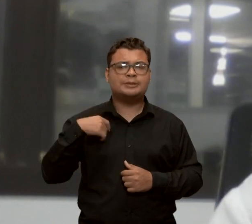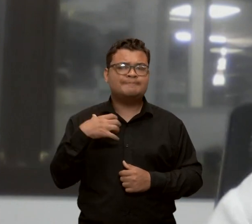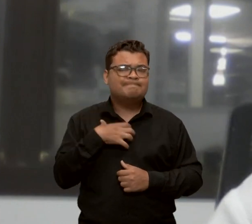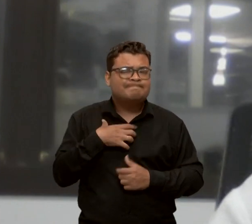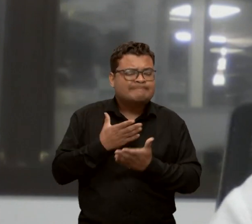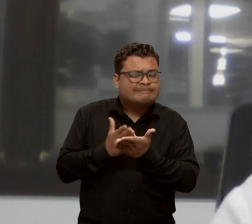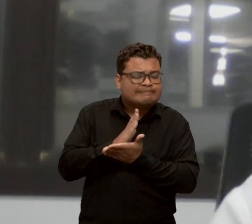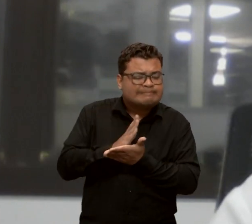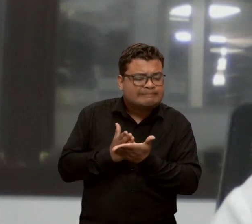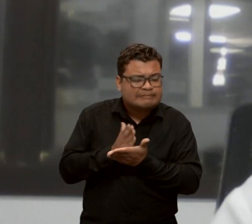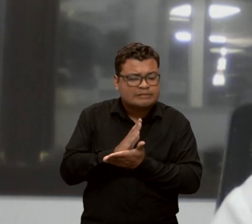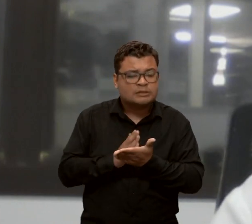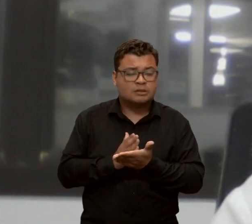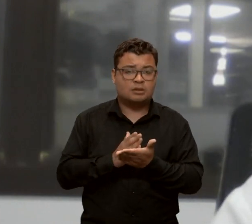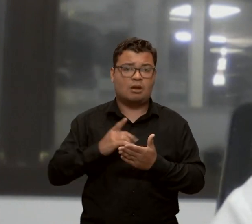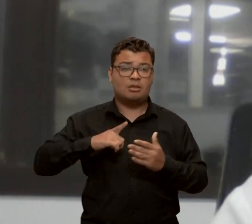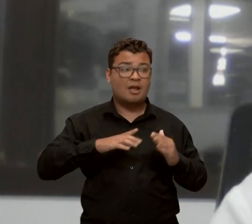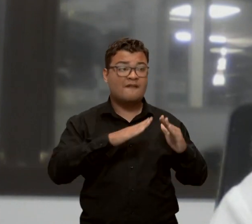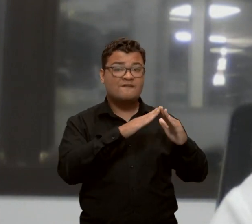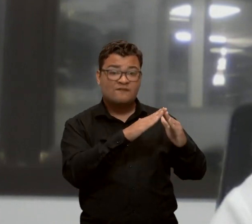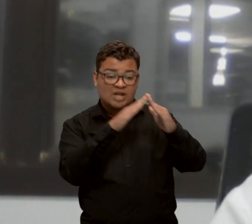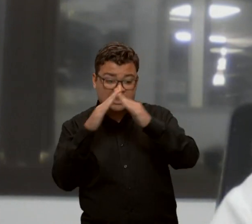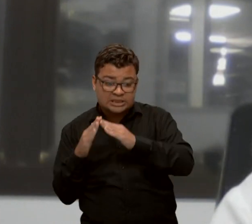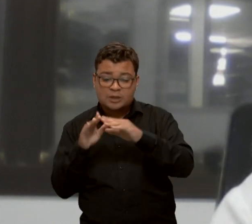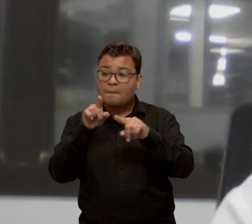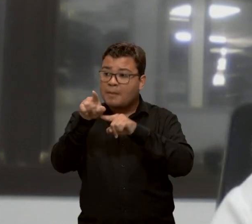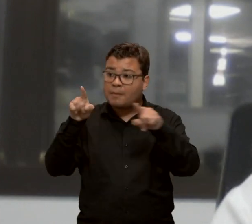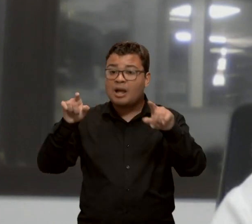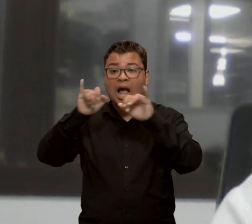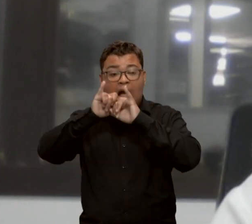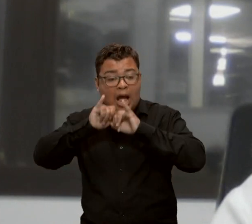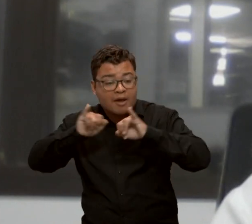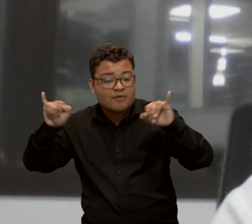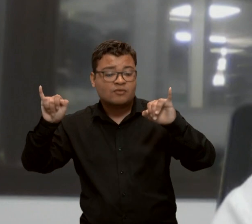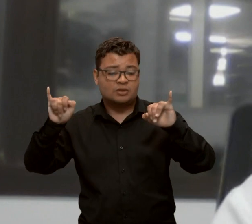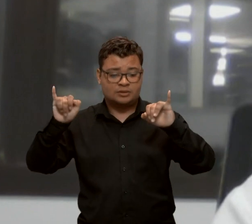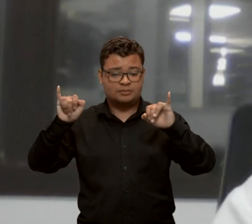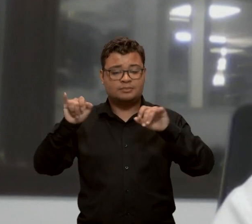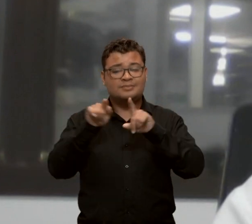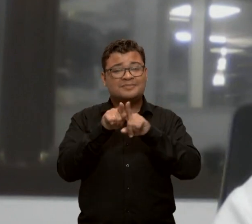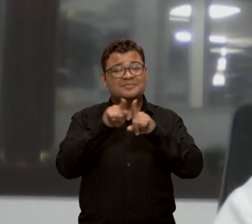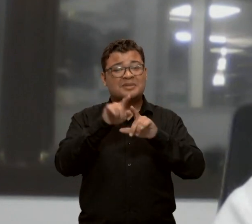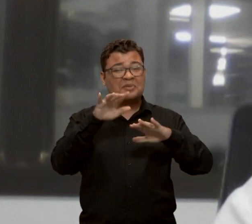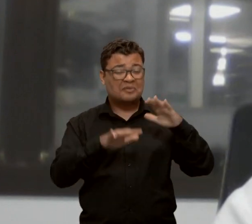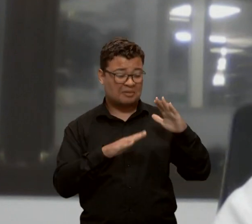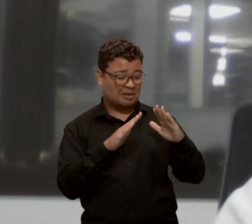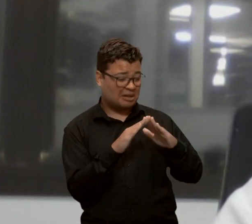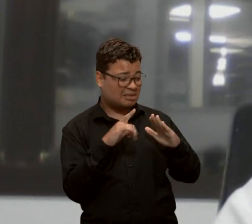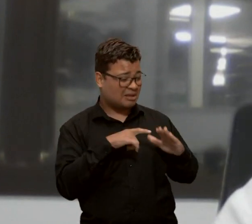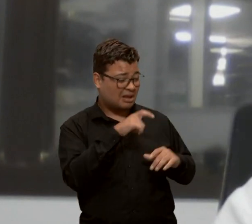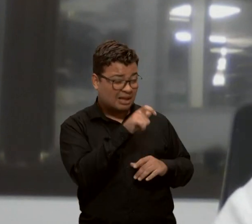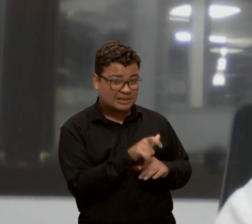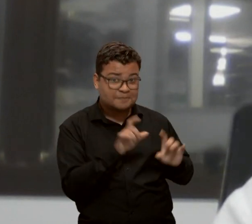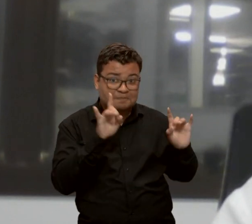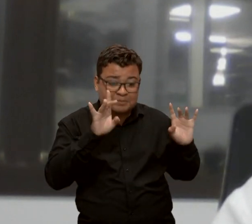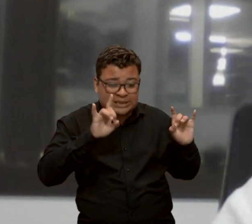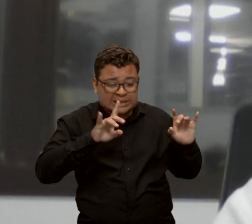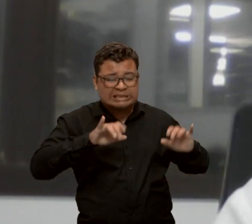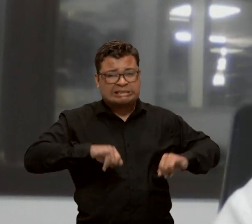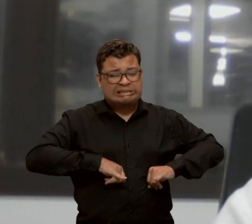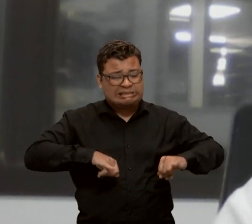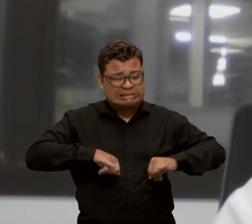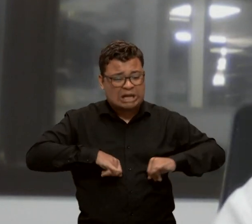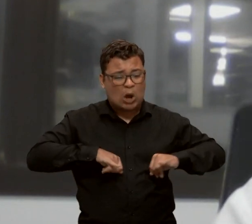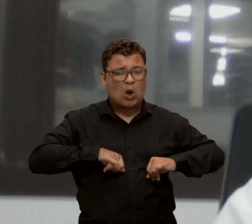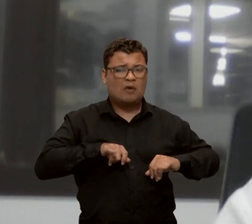tal, informa os vizinhos, conversa, principalmente se você tem uma pessoa especial que sofre muito nesse período. Você tem um